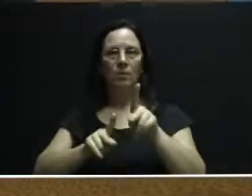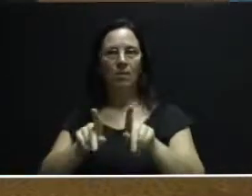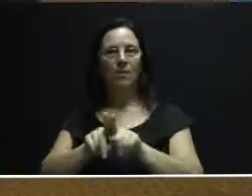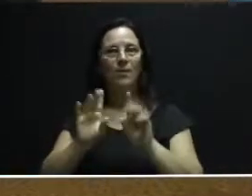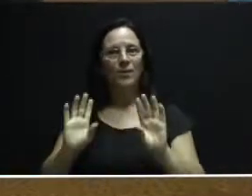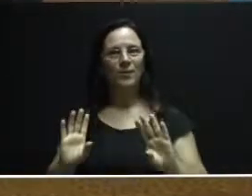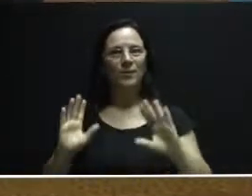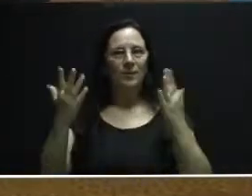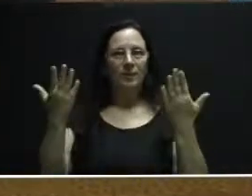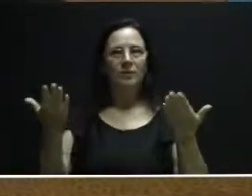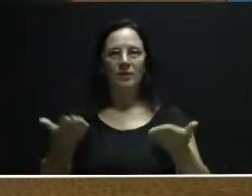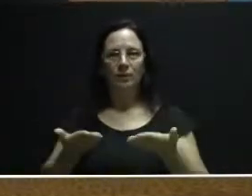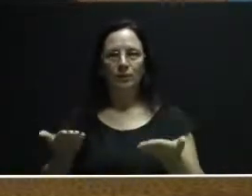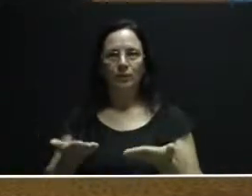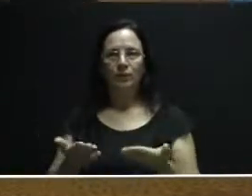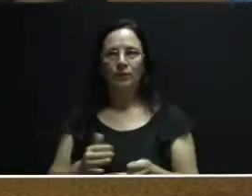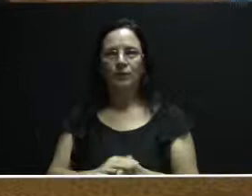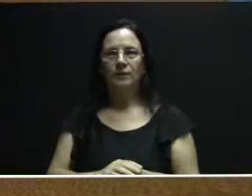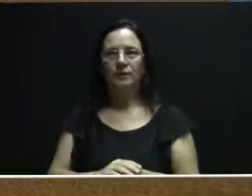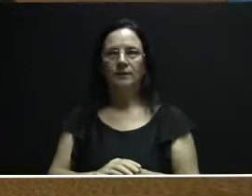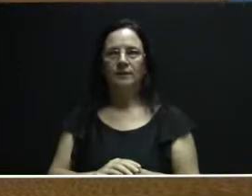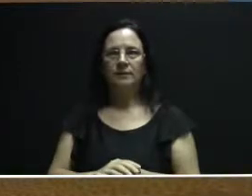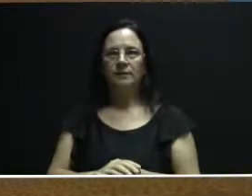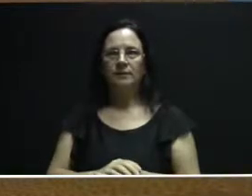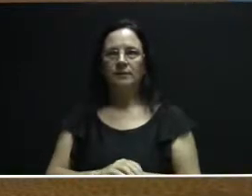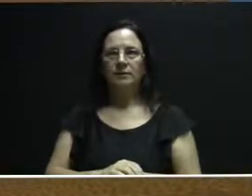essa sessão. E assim,